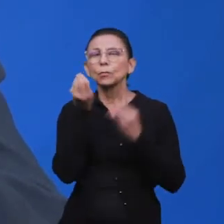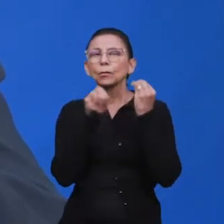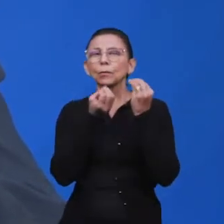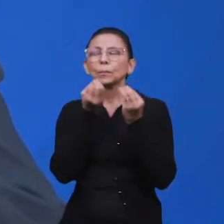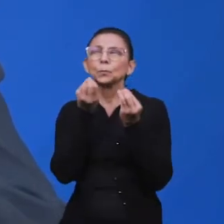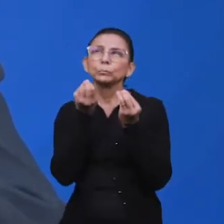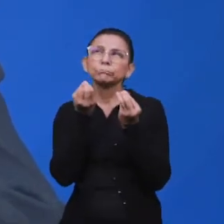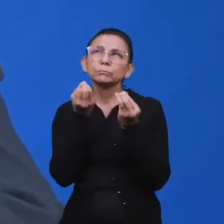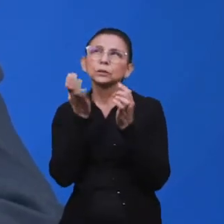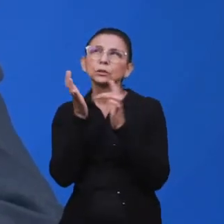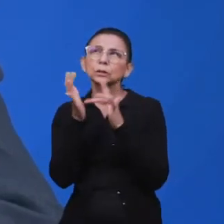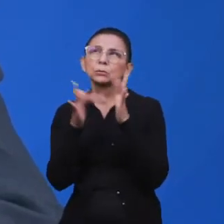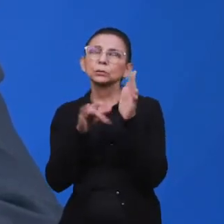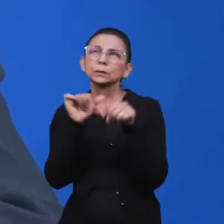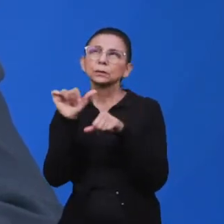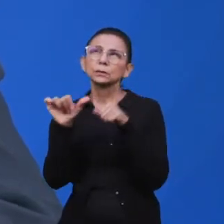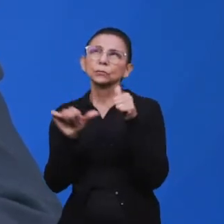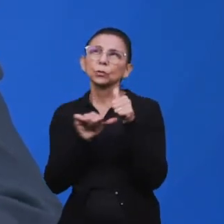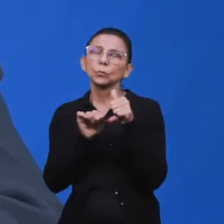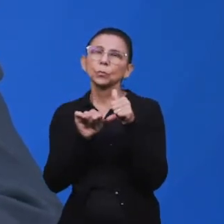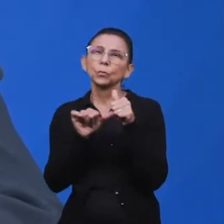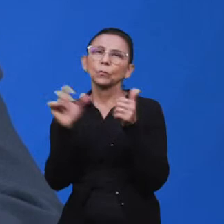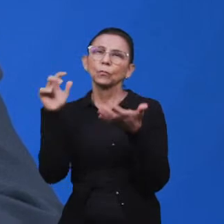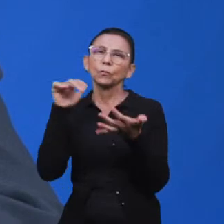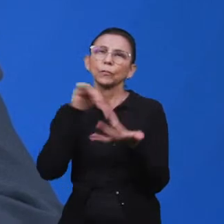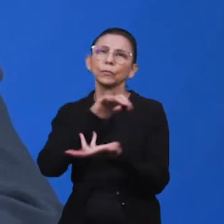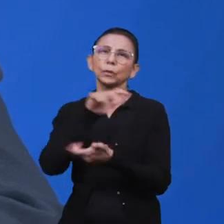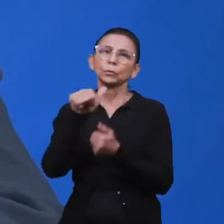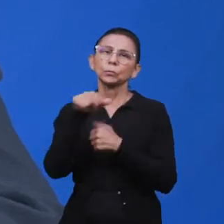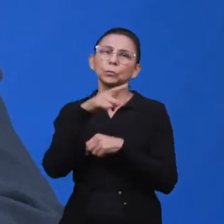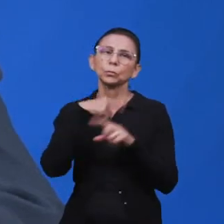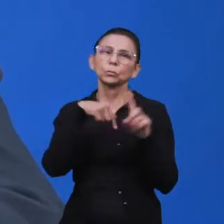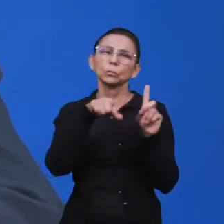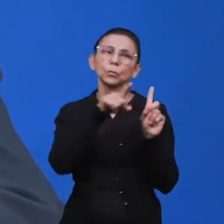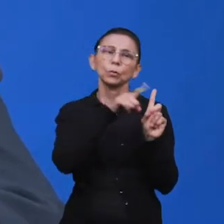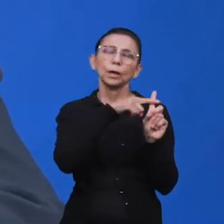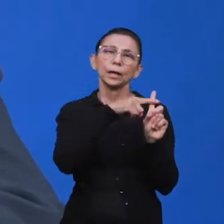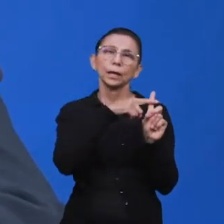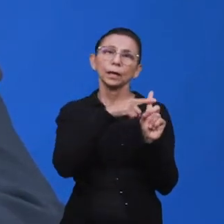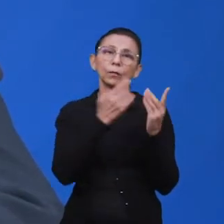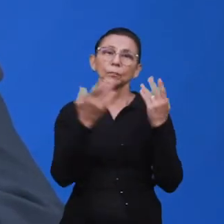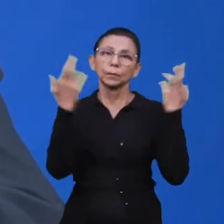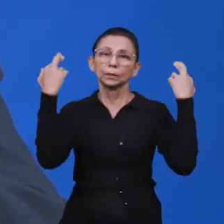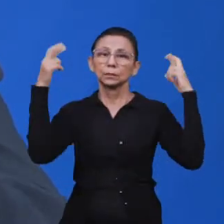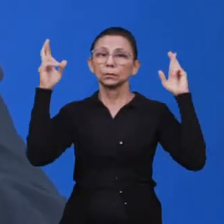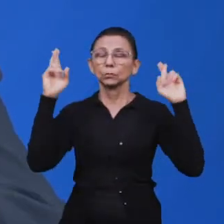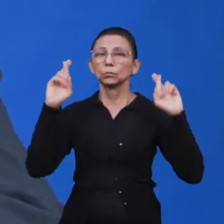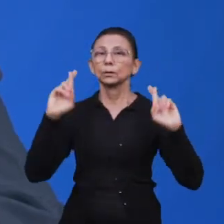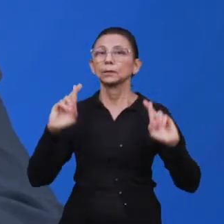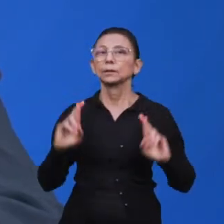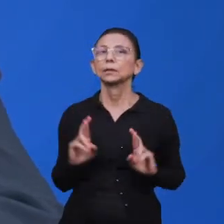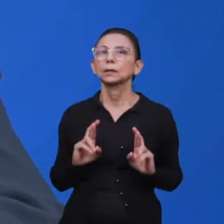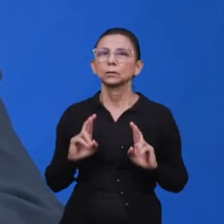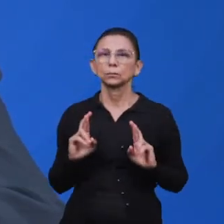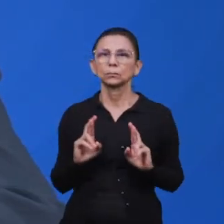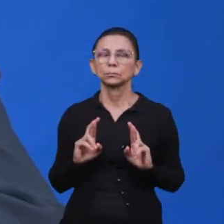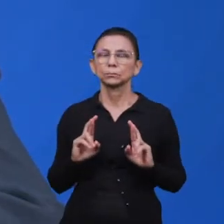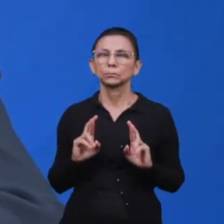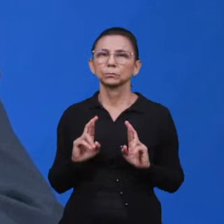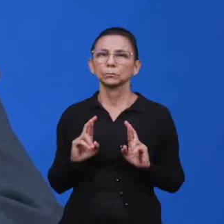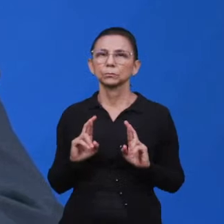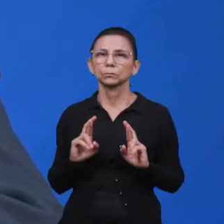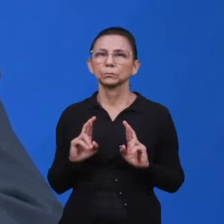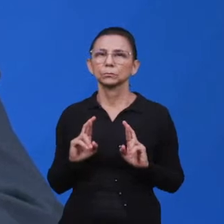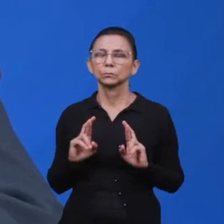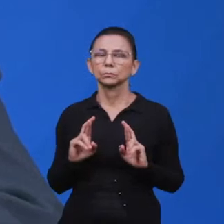deu sua carne como pão. Ele nos deu a condição dele como cordeiro, né? Para nós comermos a sua carne como